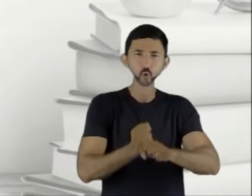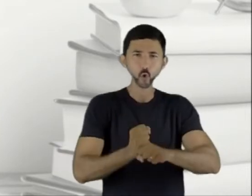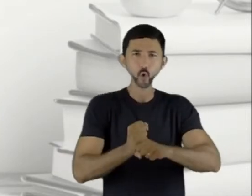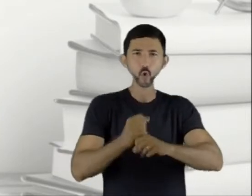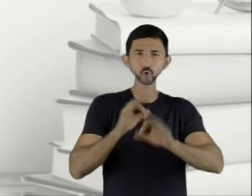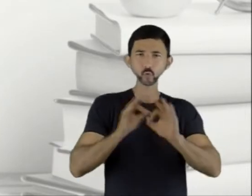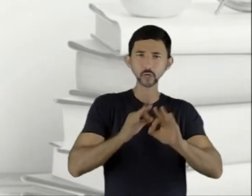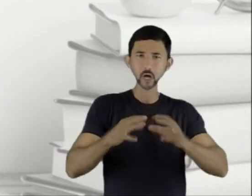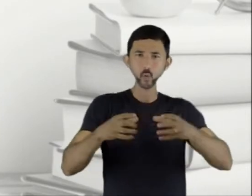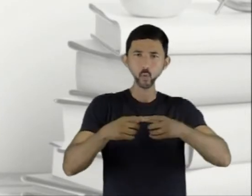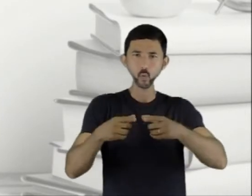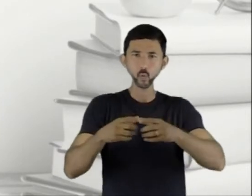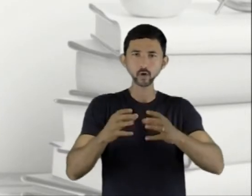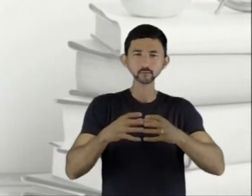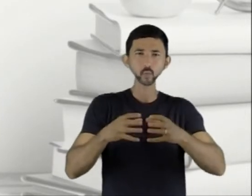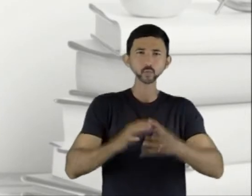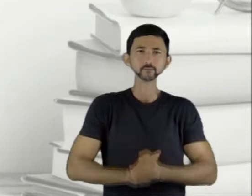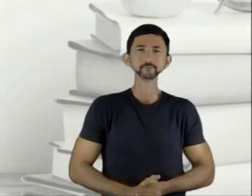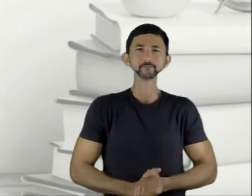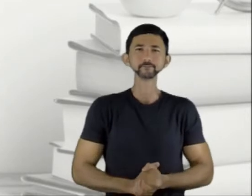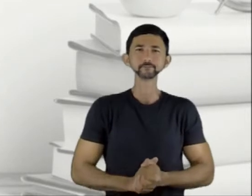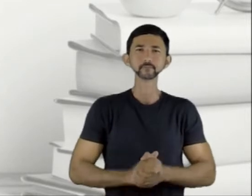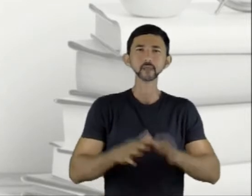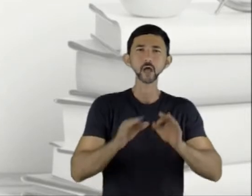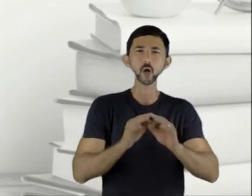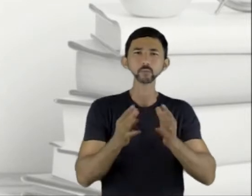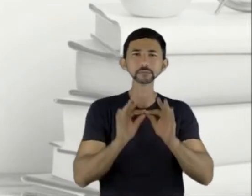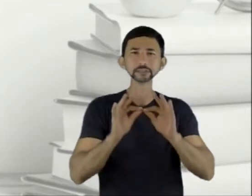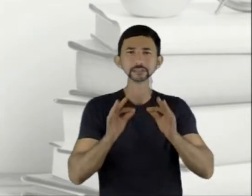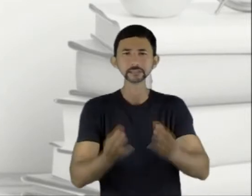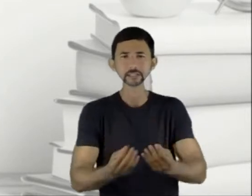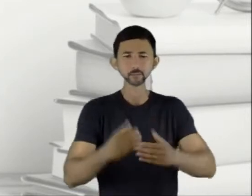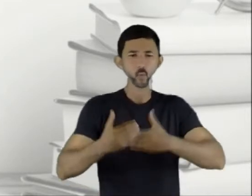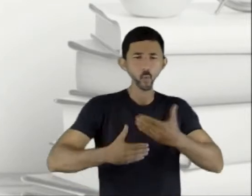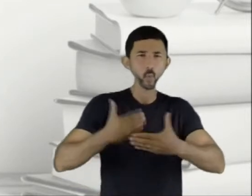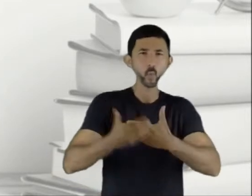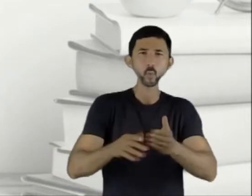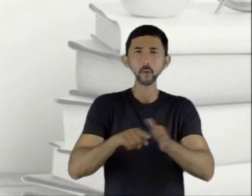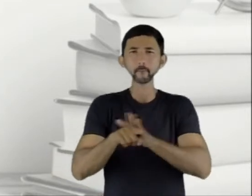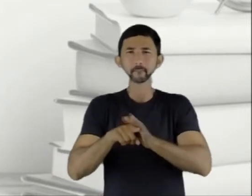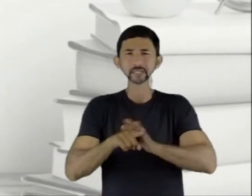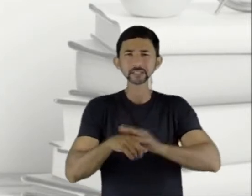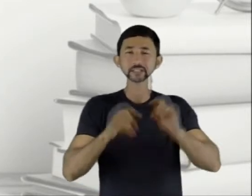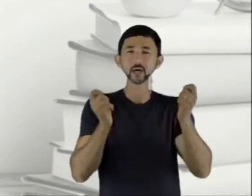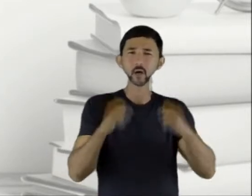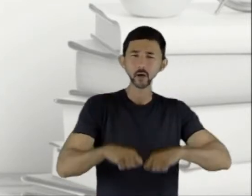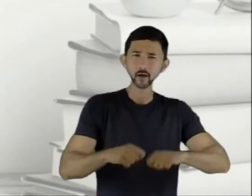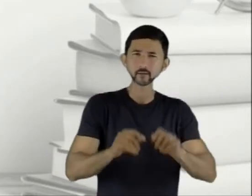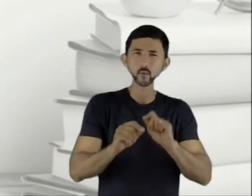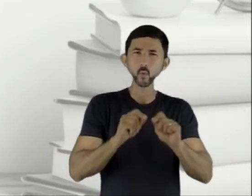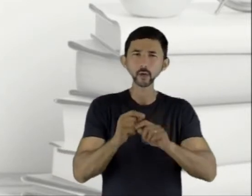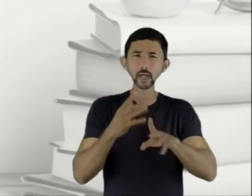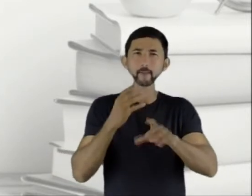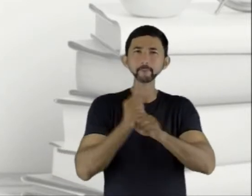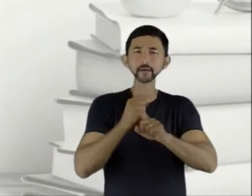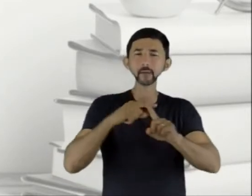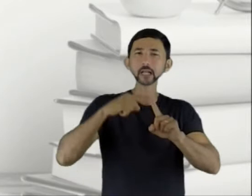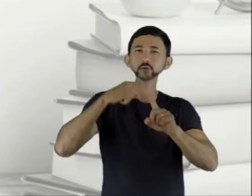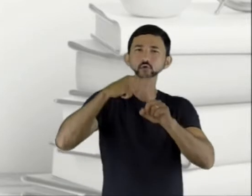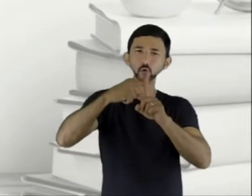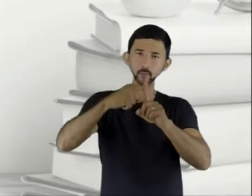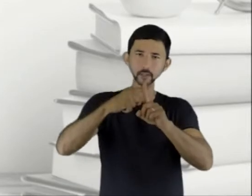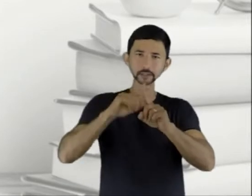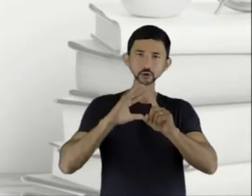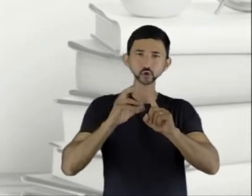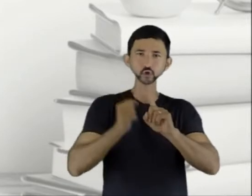desse conjunto. A média aritmética simples de uma série de dados é determinada pela soma de